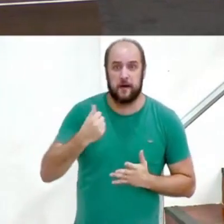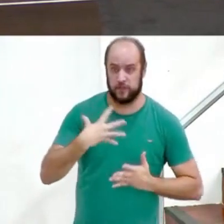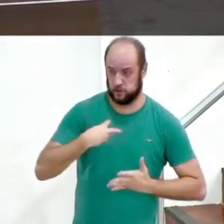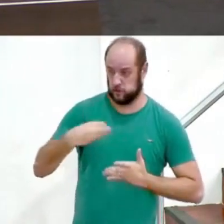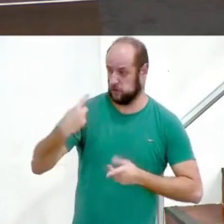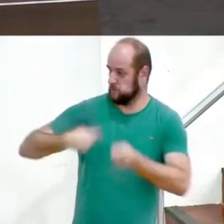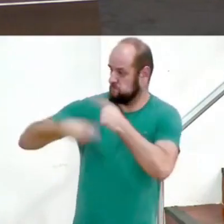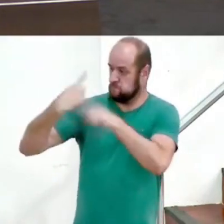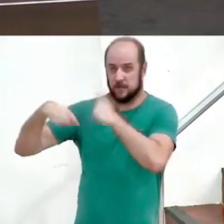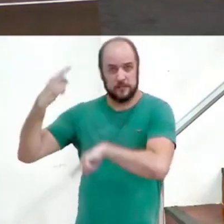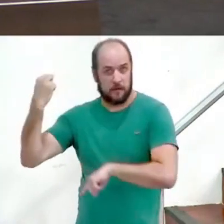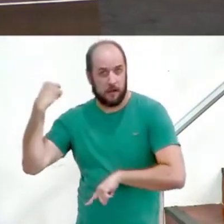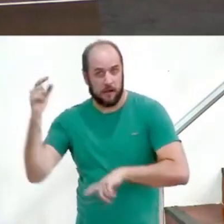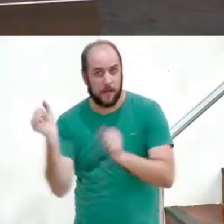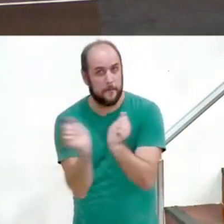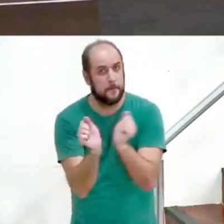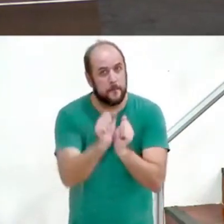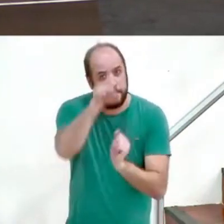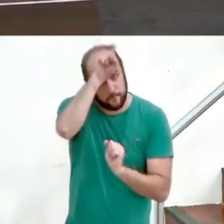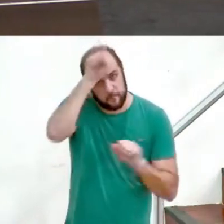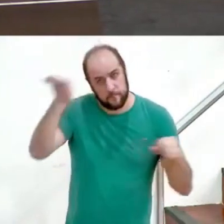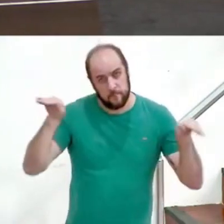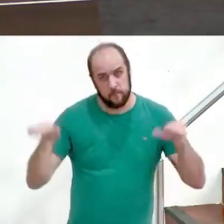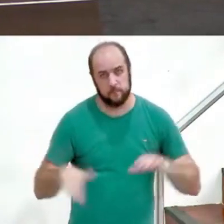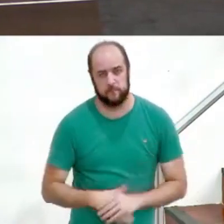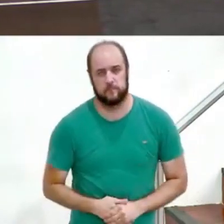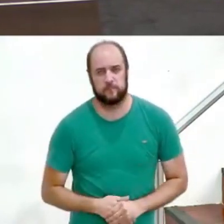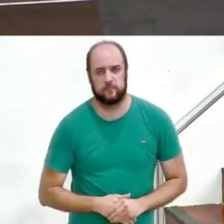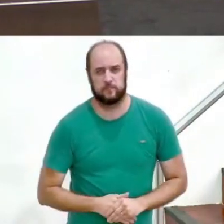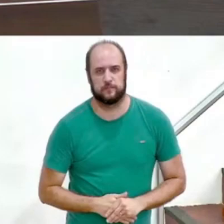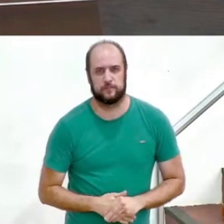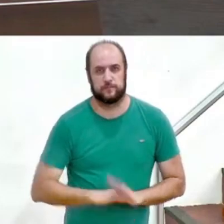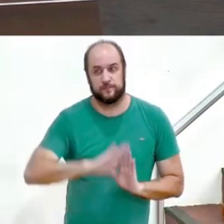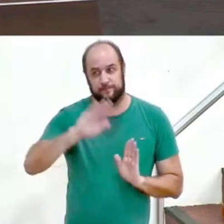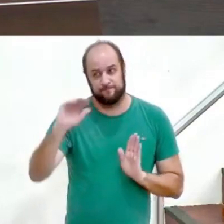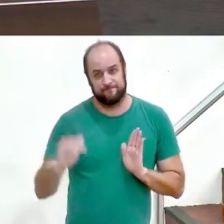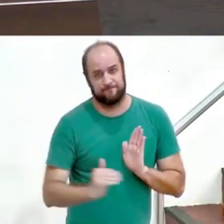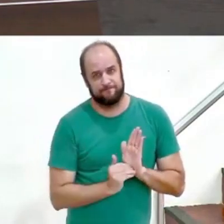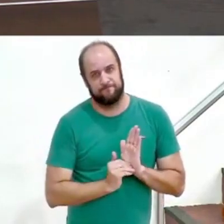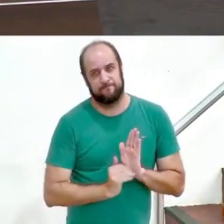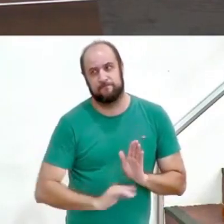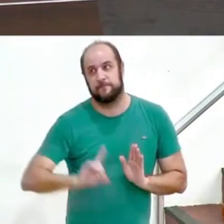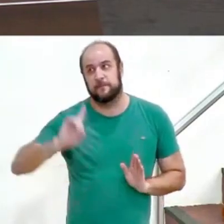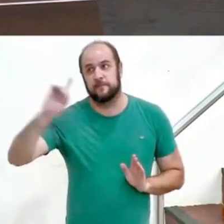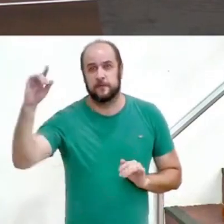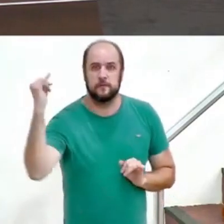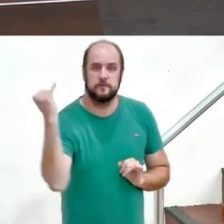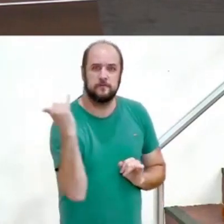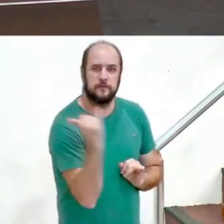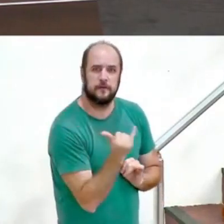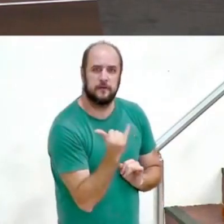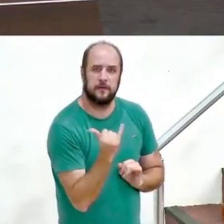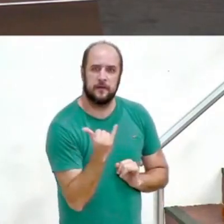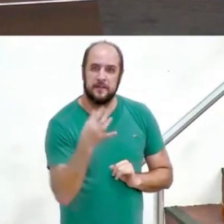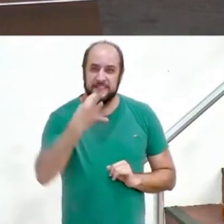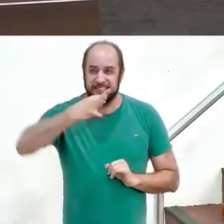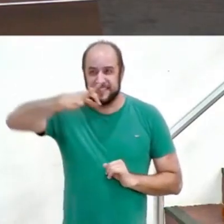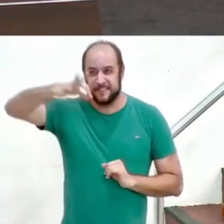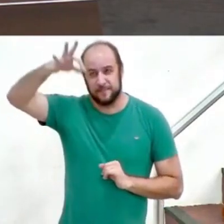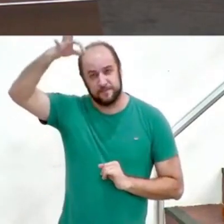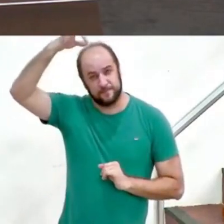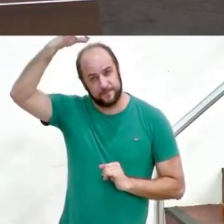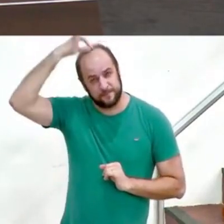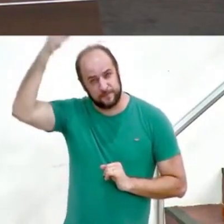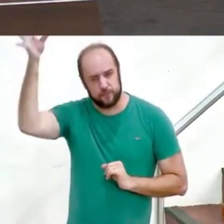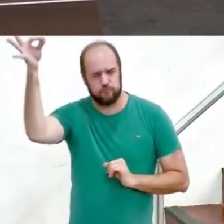deles, do cativeiro do Egito. E por fim, Deus diz a eles: o meu Espírito está